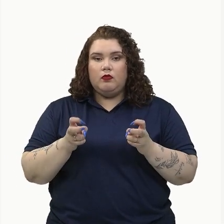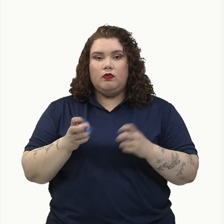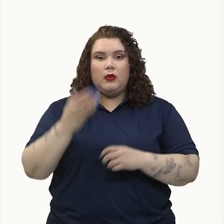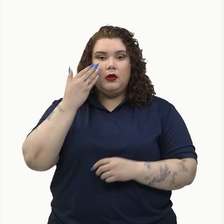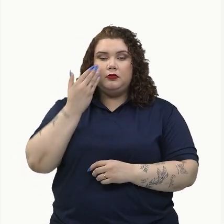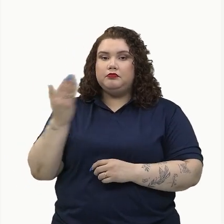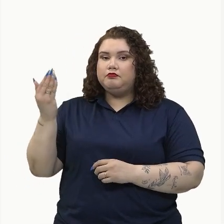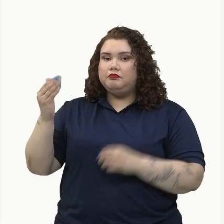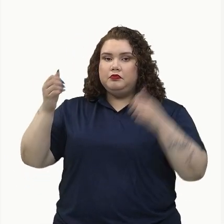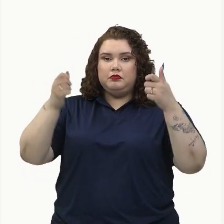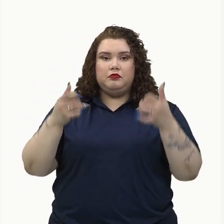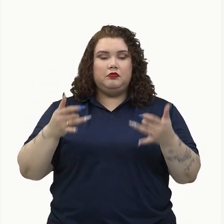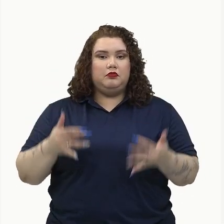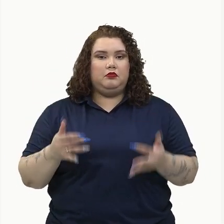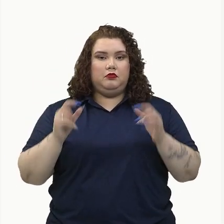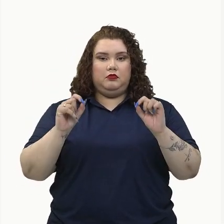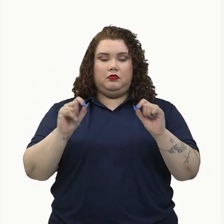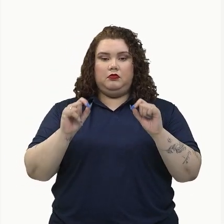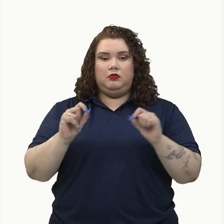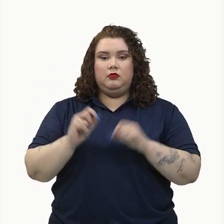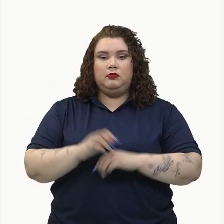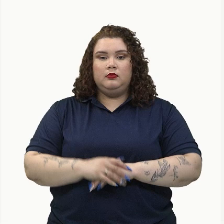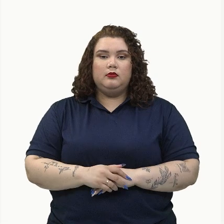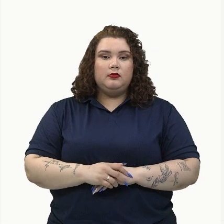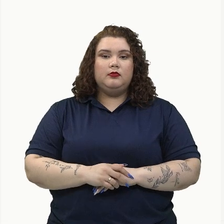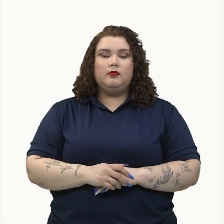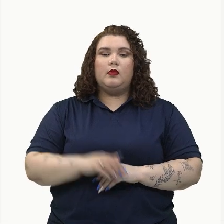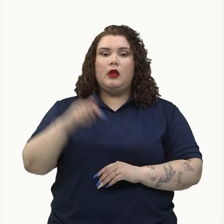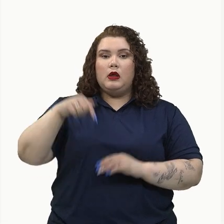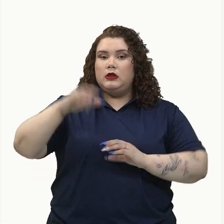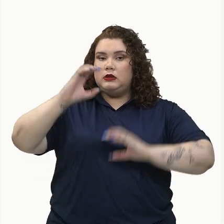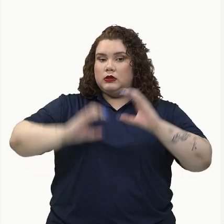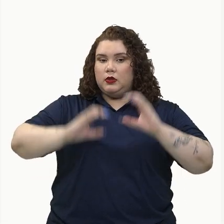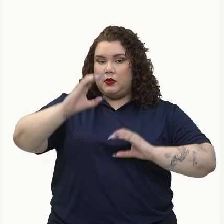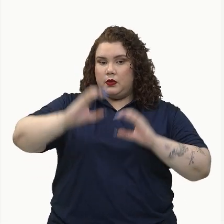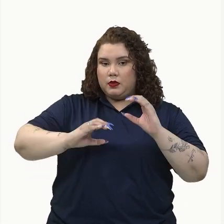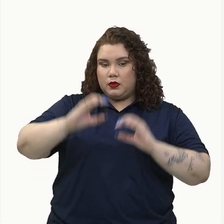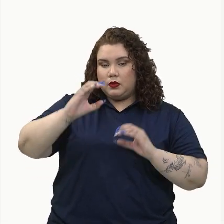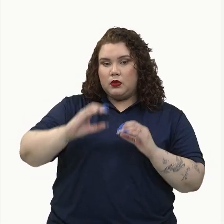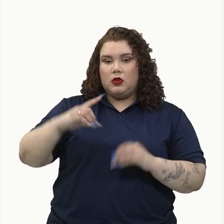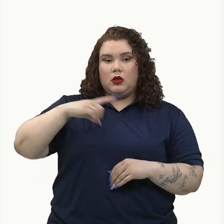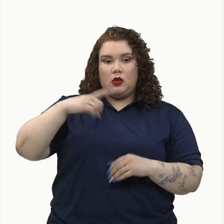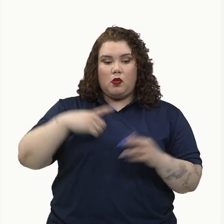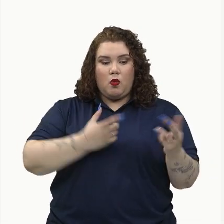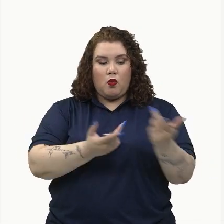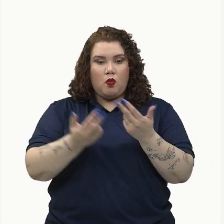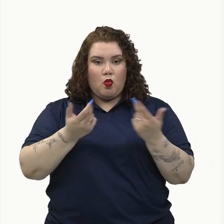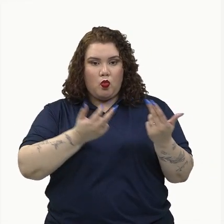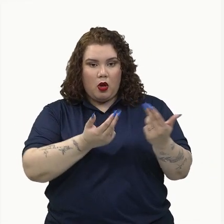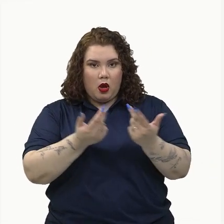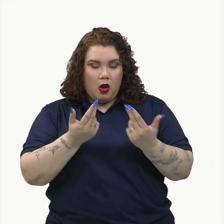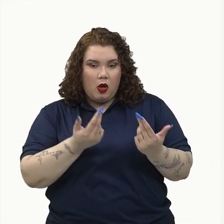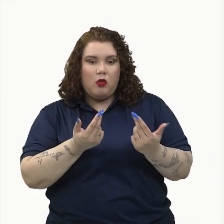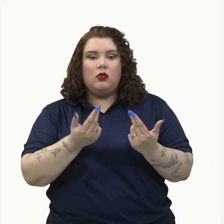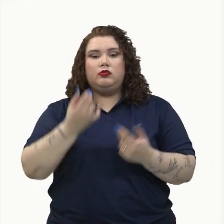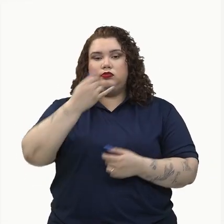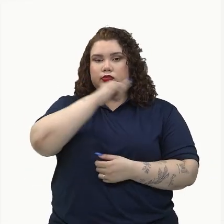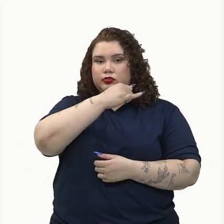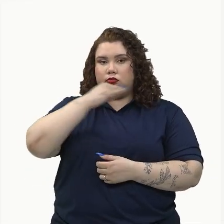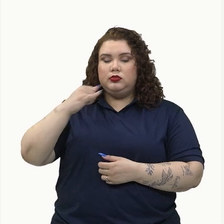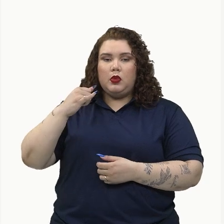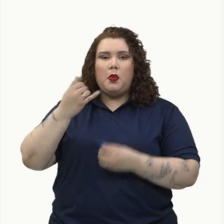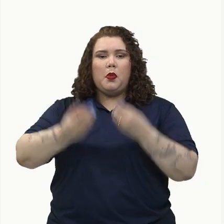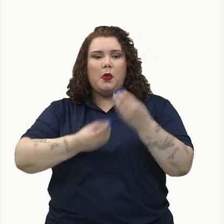série, nós temos que em um circuito, eles estão ligados no mesmo ramo e nós vamos ter isso aqui,